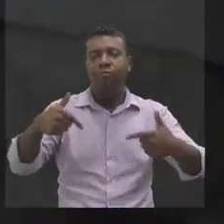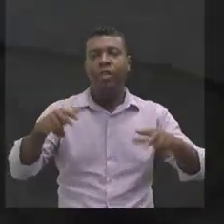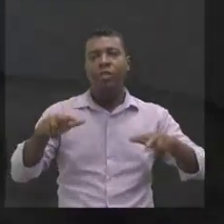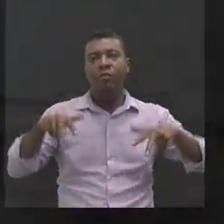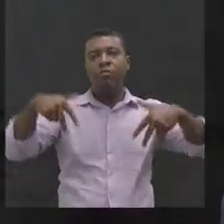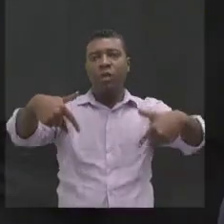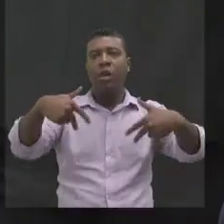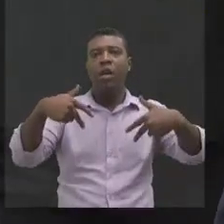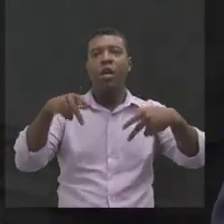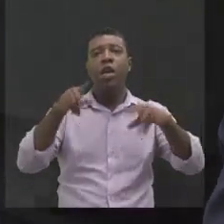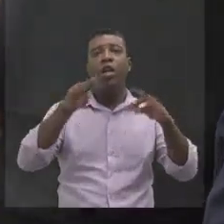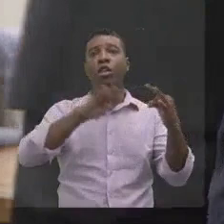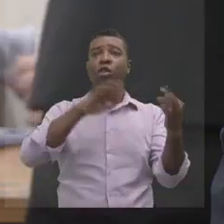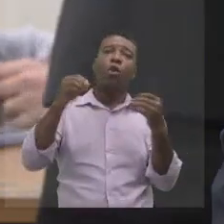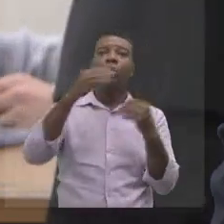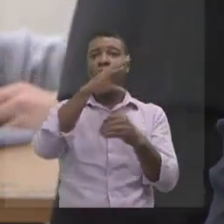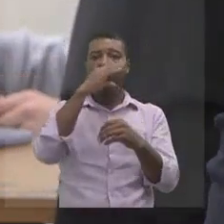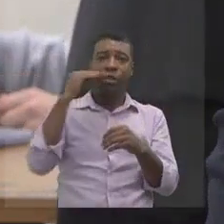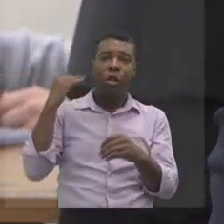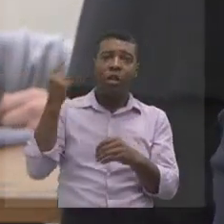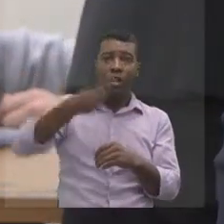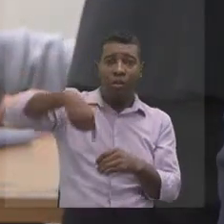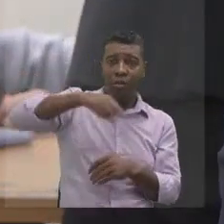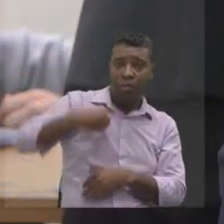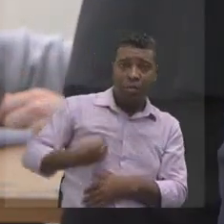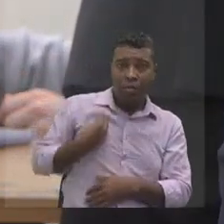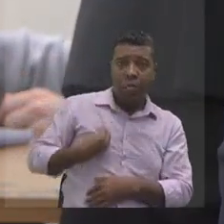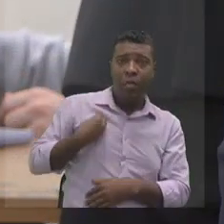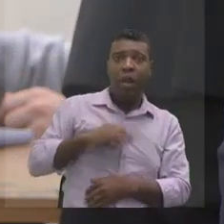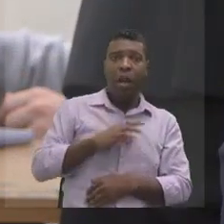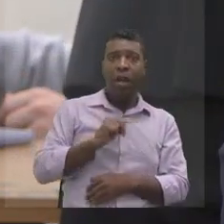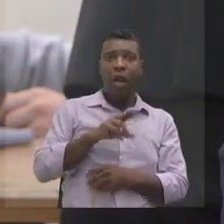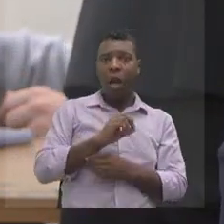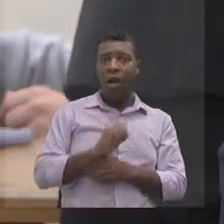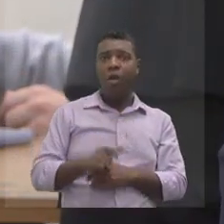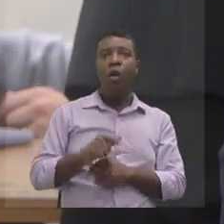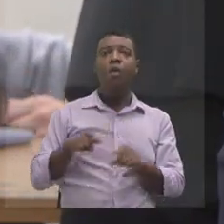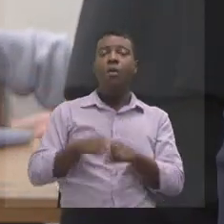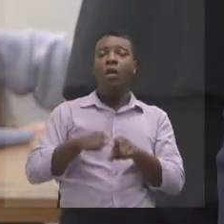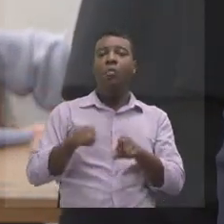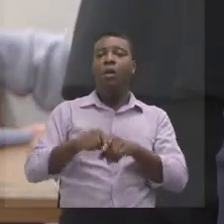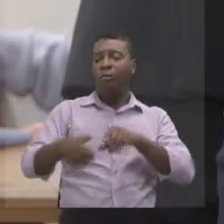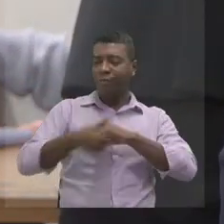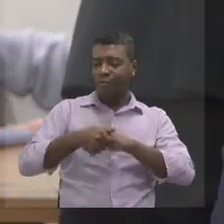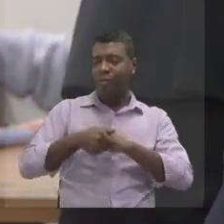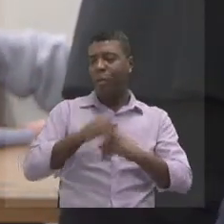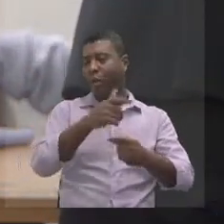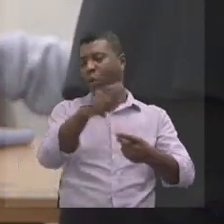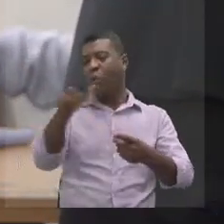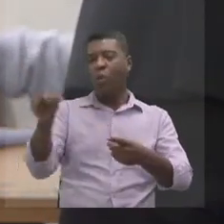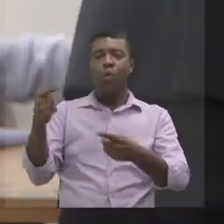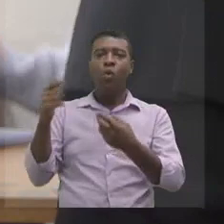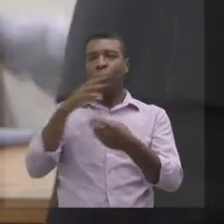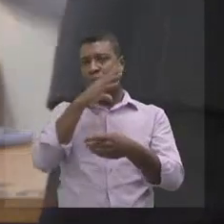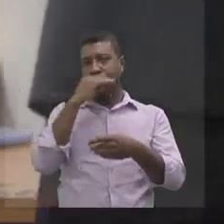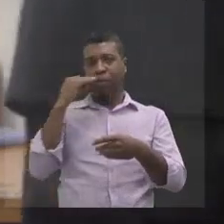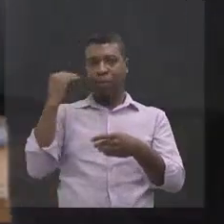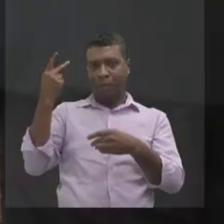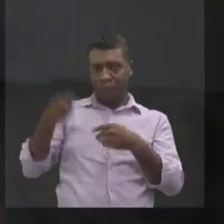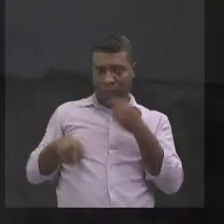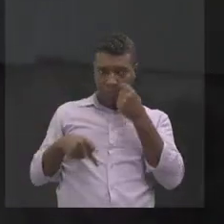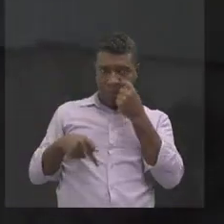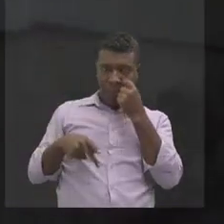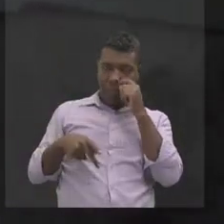de todos os funcionários aqui cumprimentar a Carol no qual é o cumprimento aos demais servidores e ressaltar Aqui as